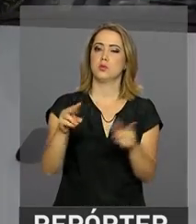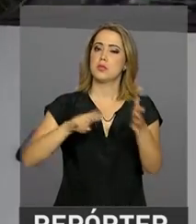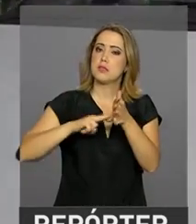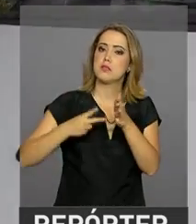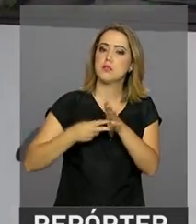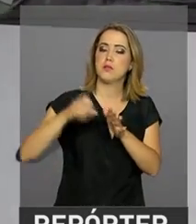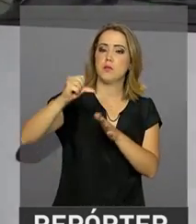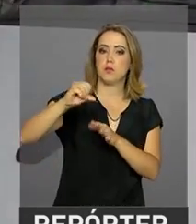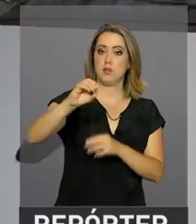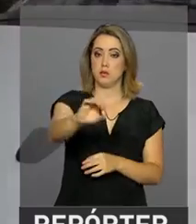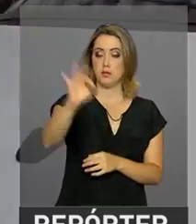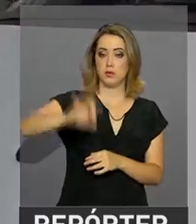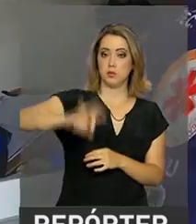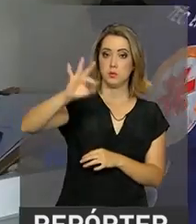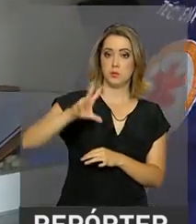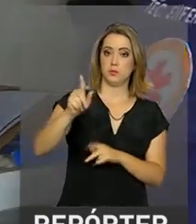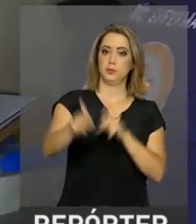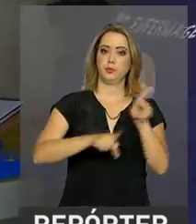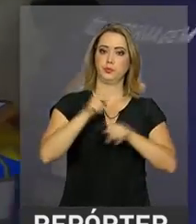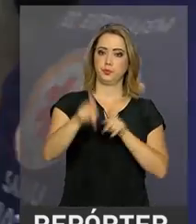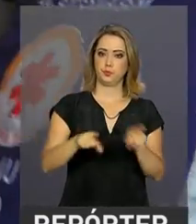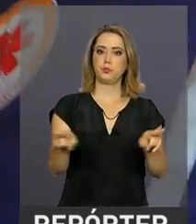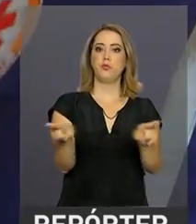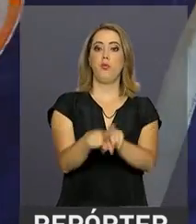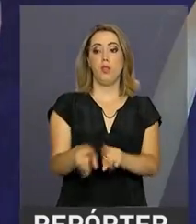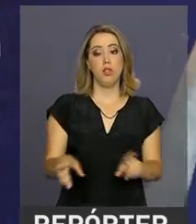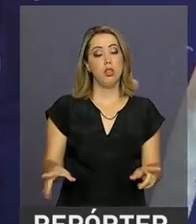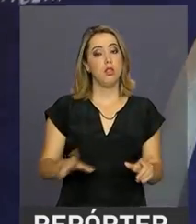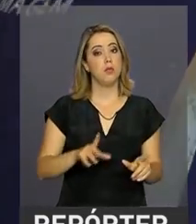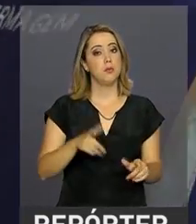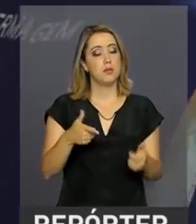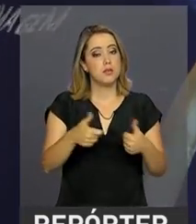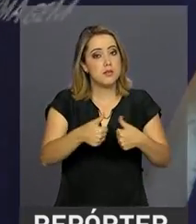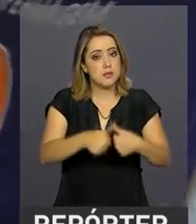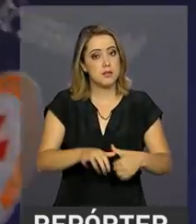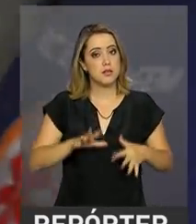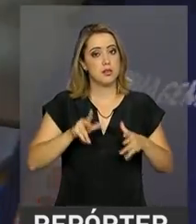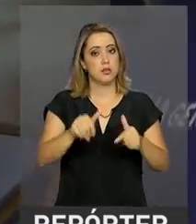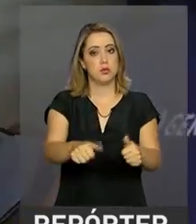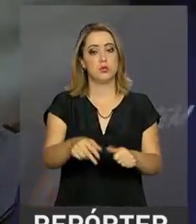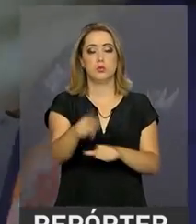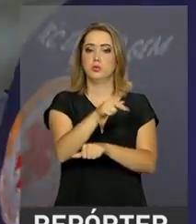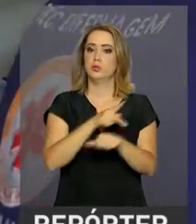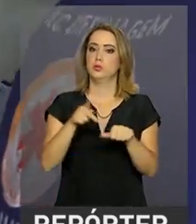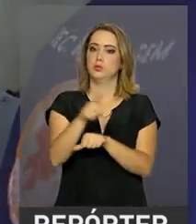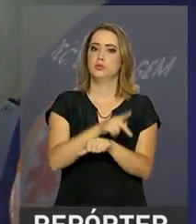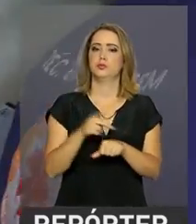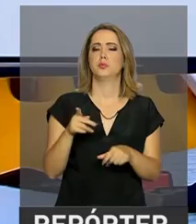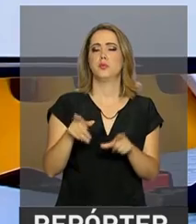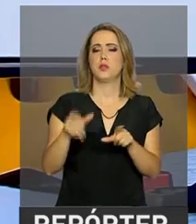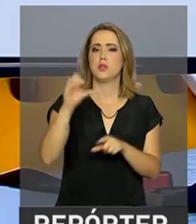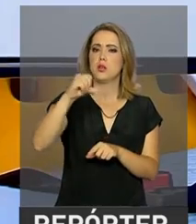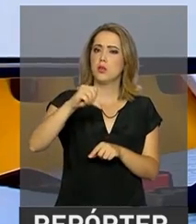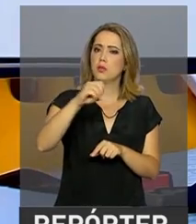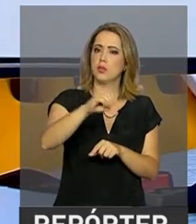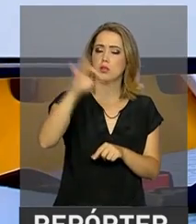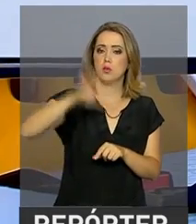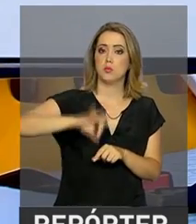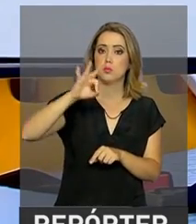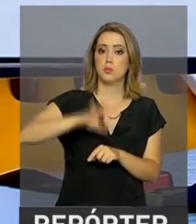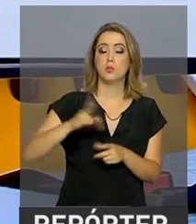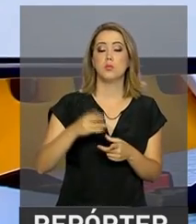também está presente em todo o país atende 76,9 da população brasileira em